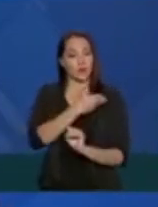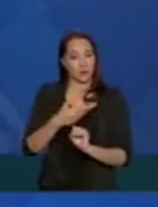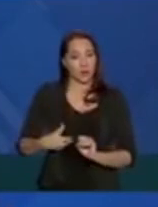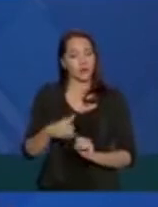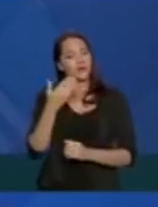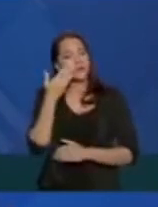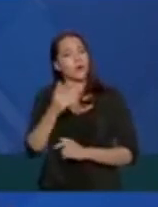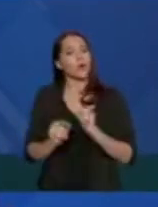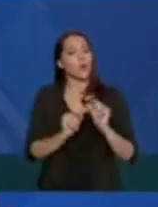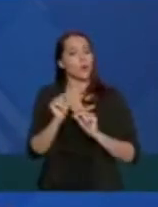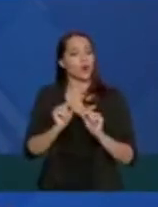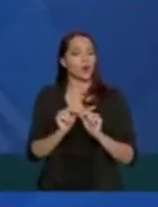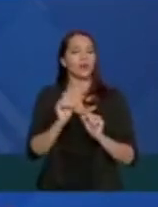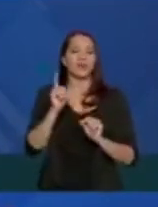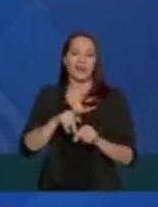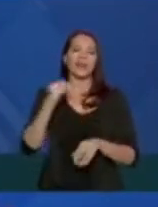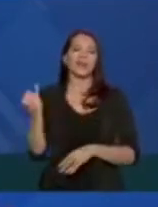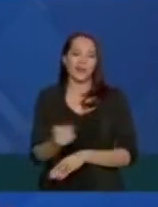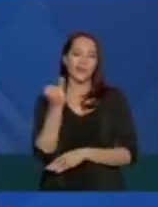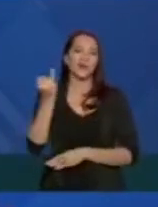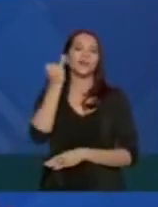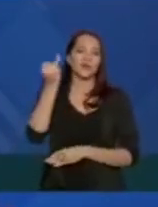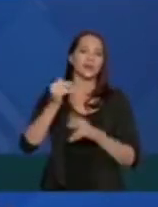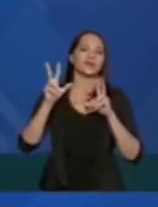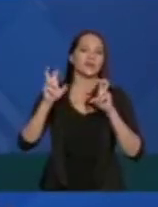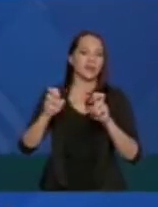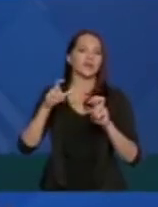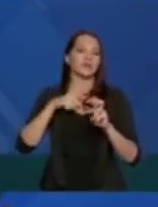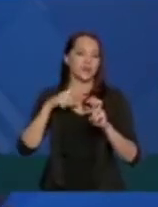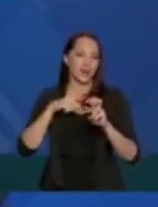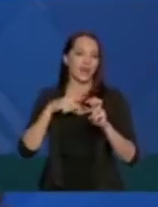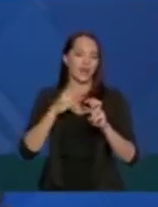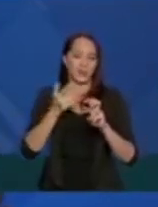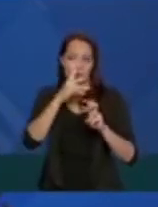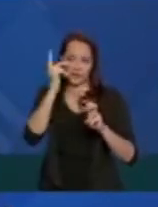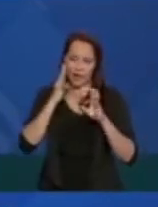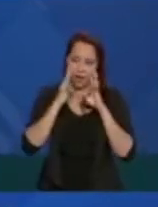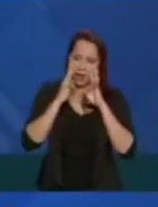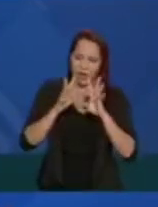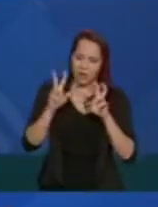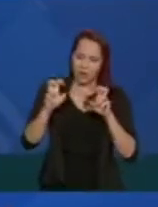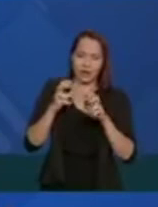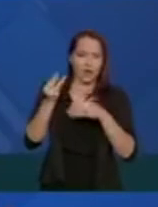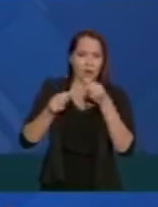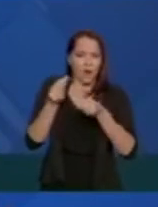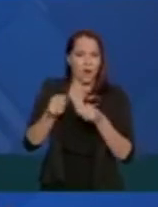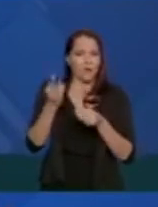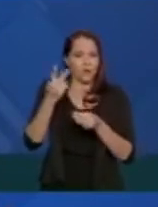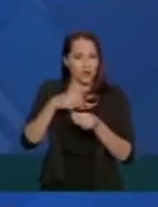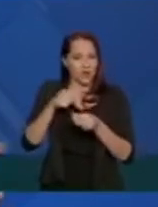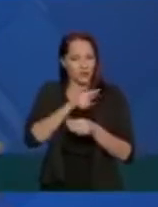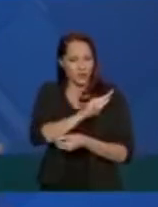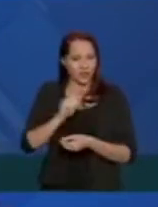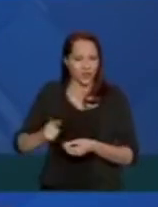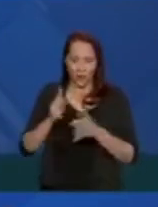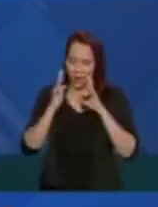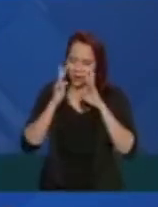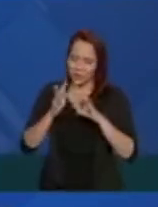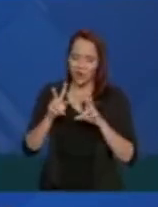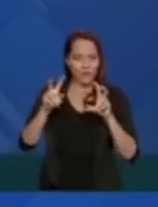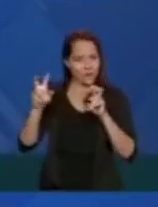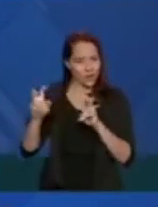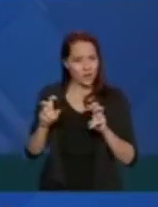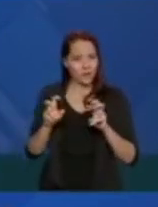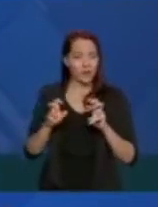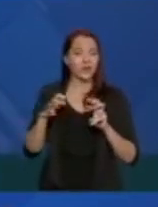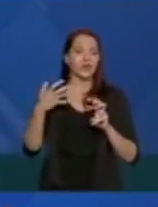mínimo, a grande importância que o tema tem recebido e como tem sido tratado nessa gestão. Então, respondendo objetivamente, com base